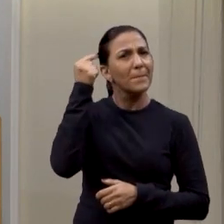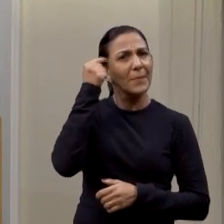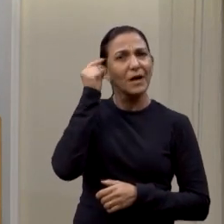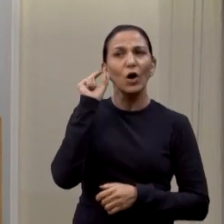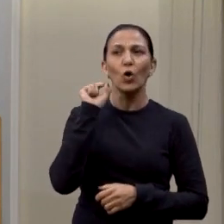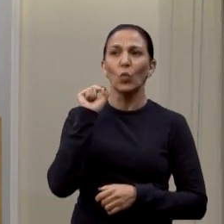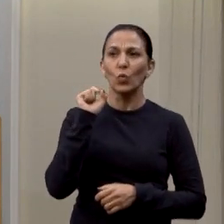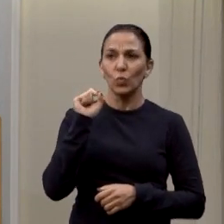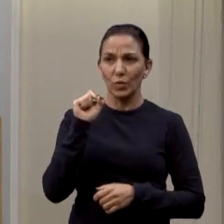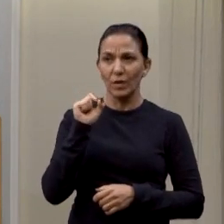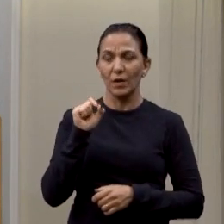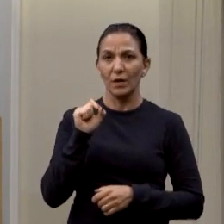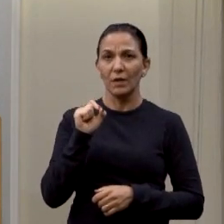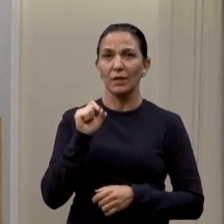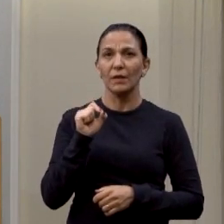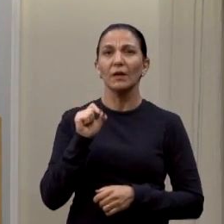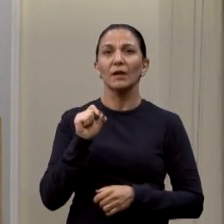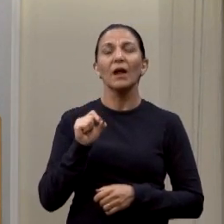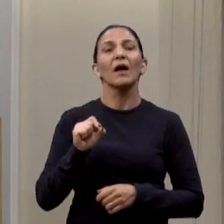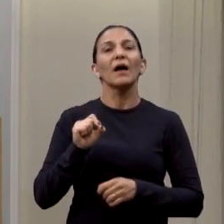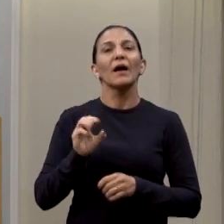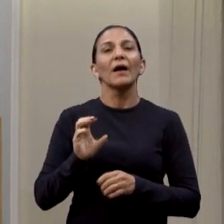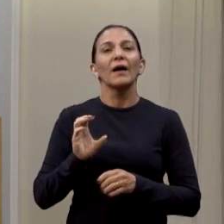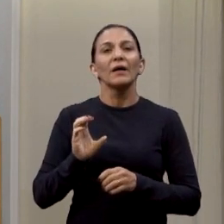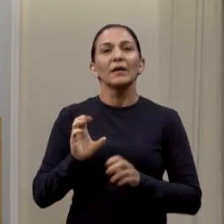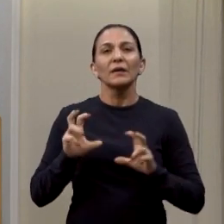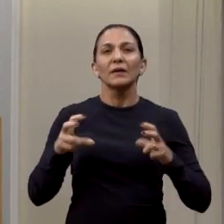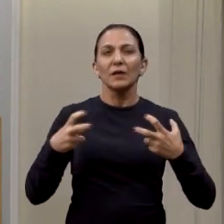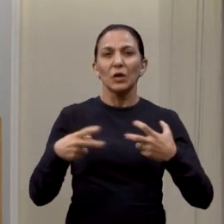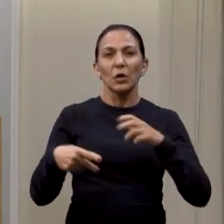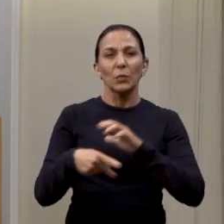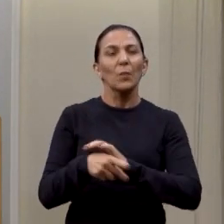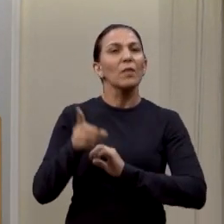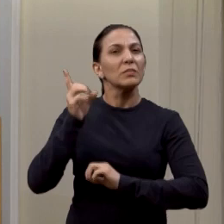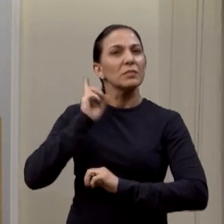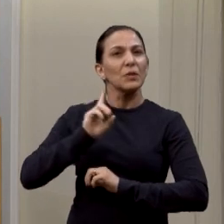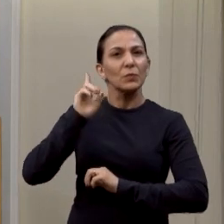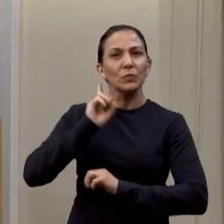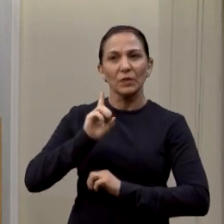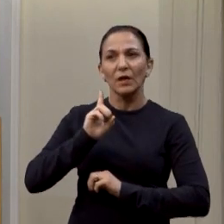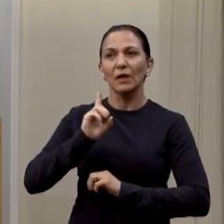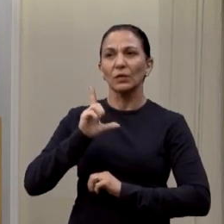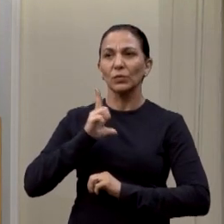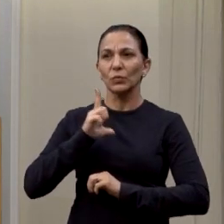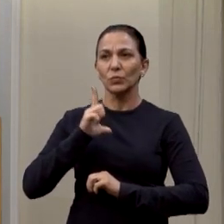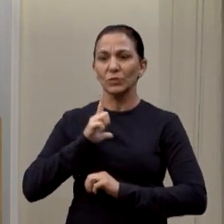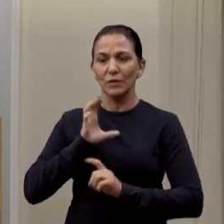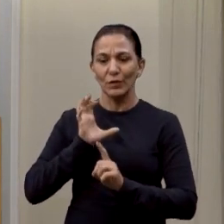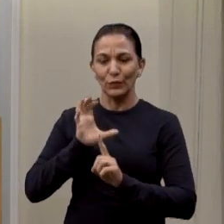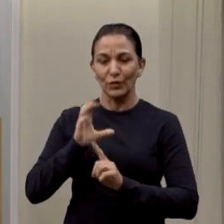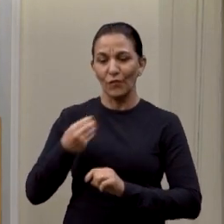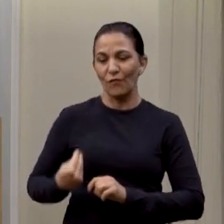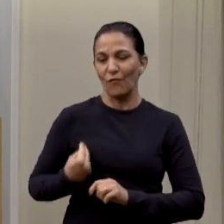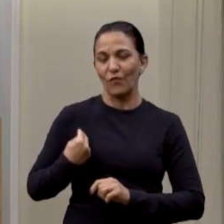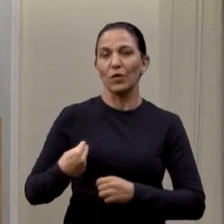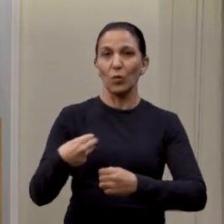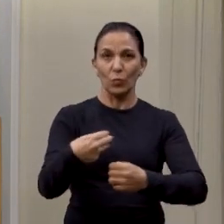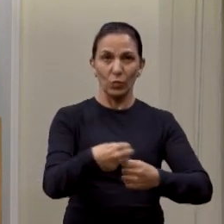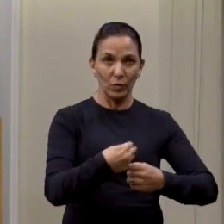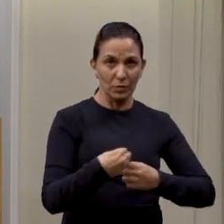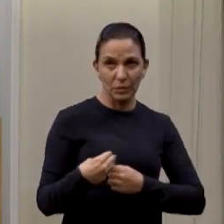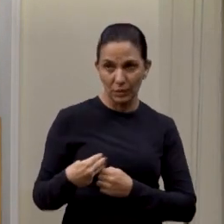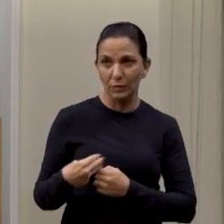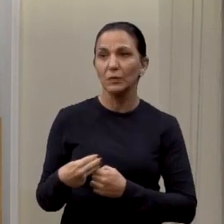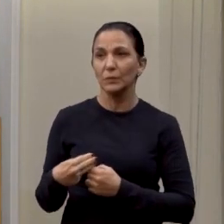o que acontece na Câmara dos Deputados reflete significativamente nossas vidas nos municípios.